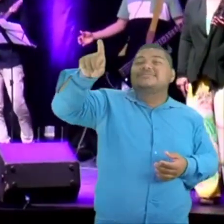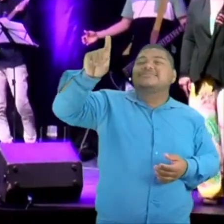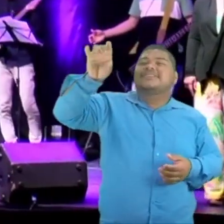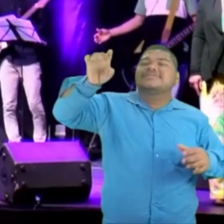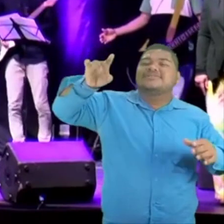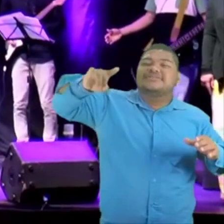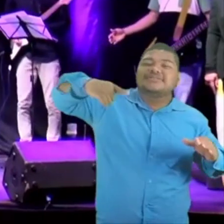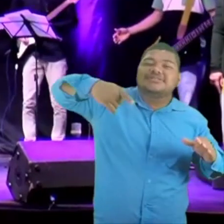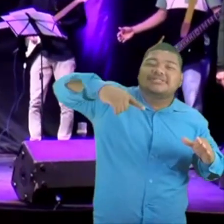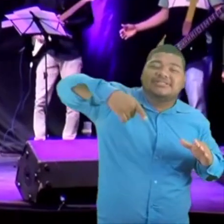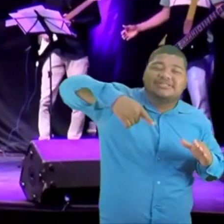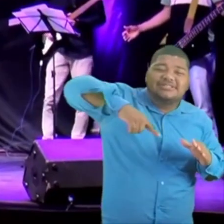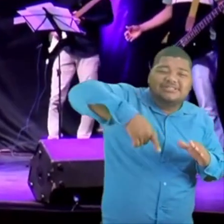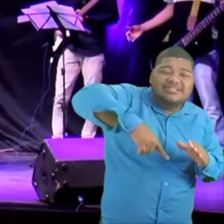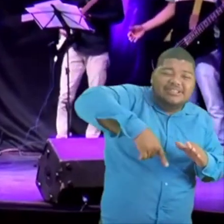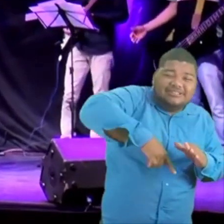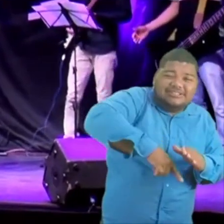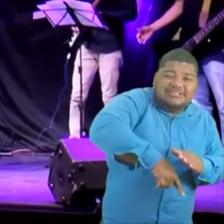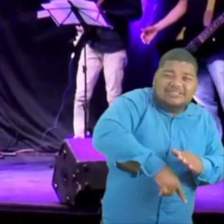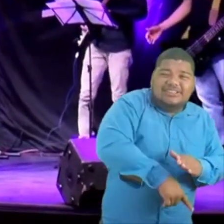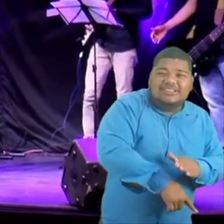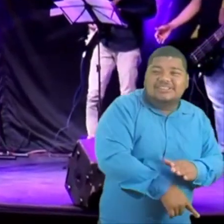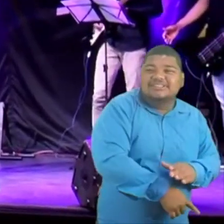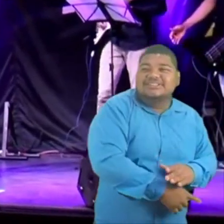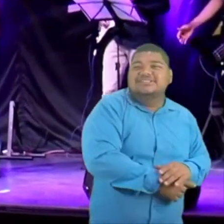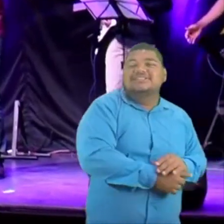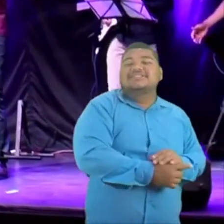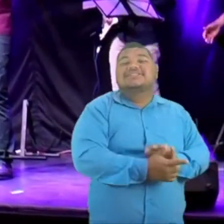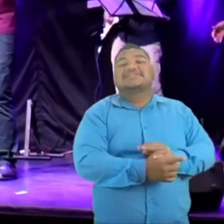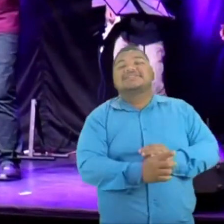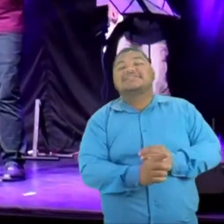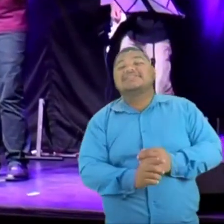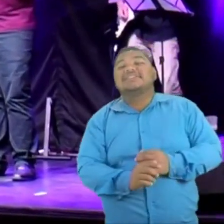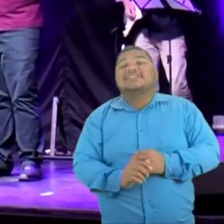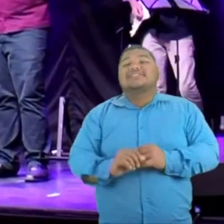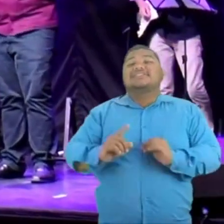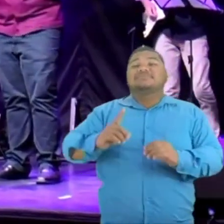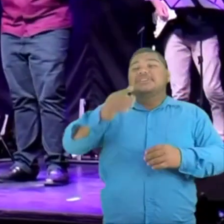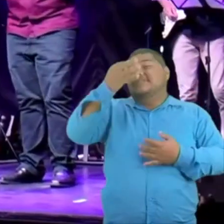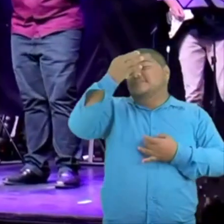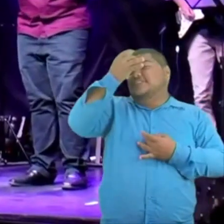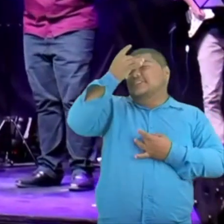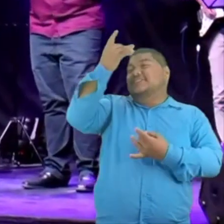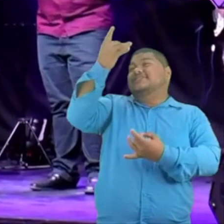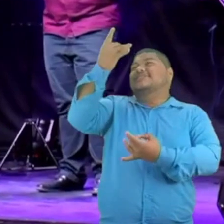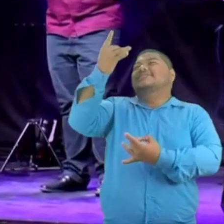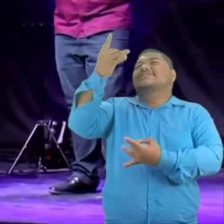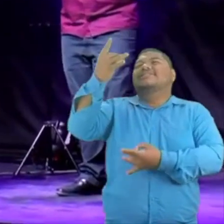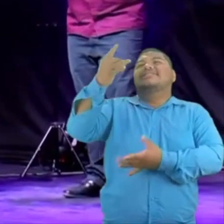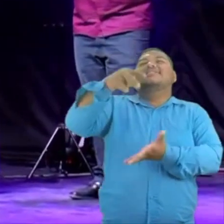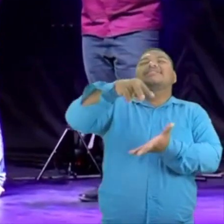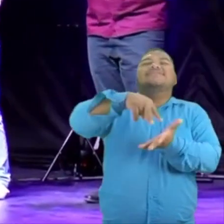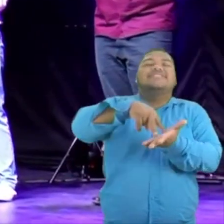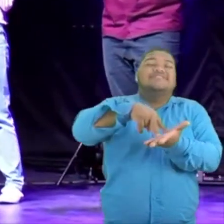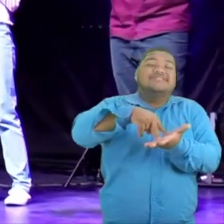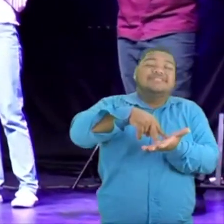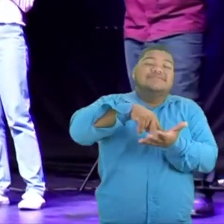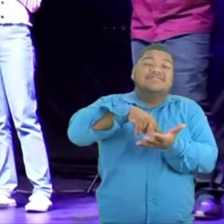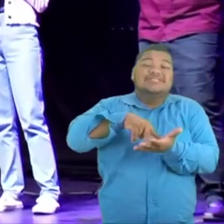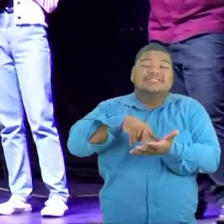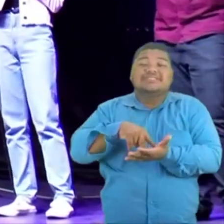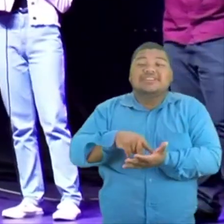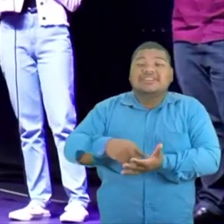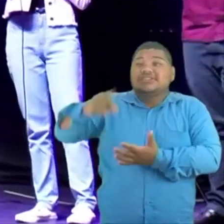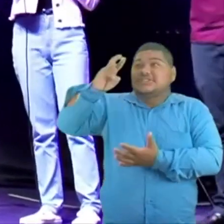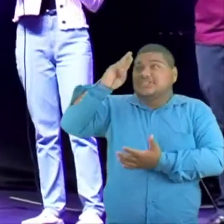leva-me mais fundo do que já estive, minha fé será mais